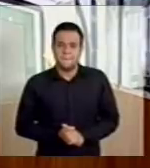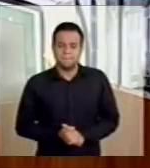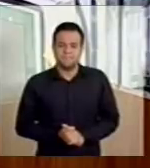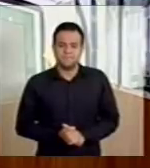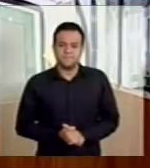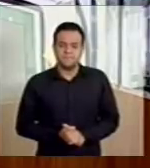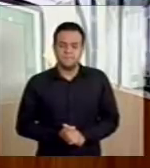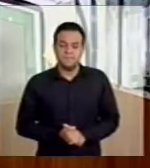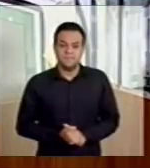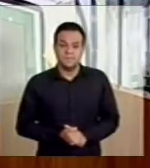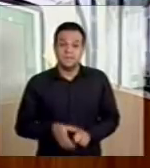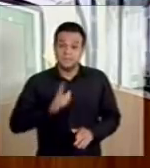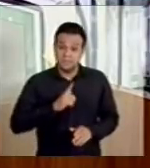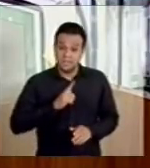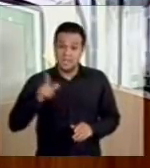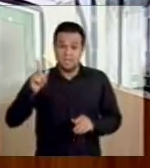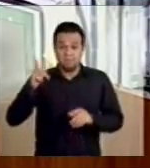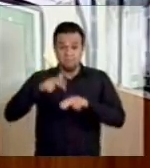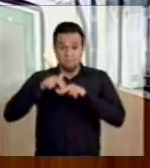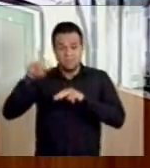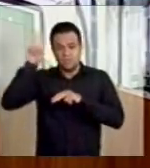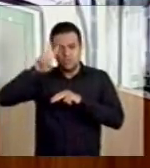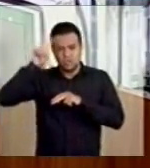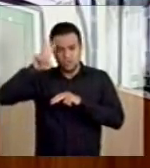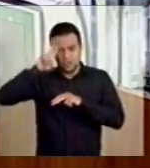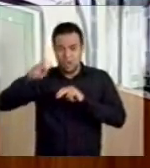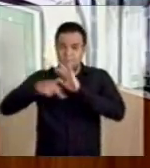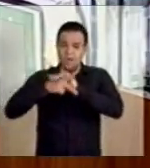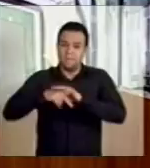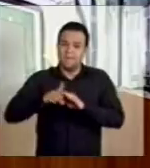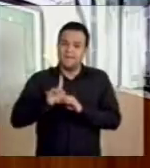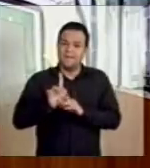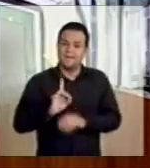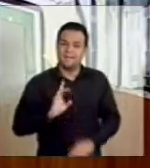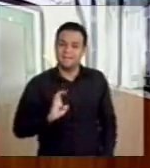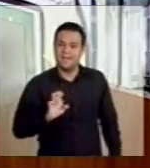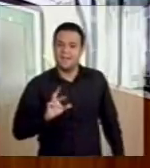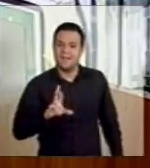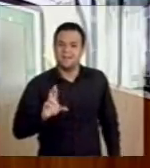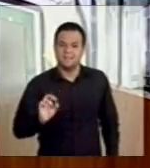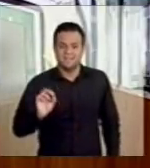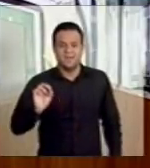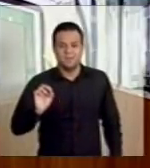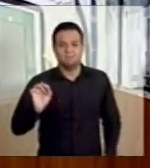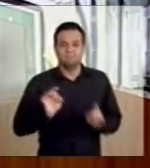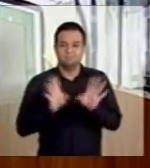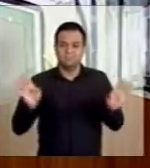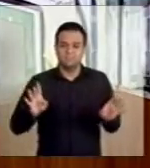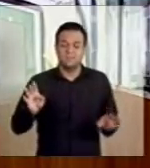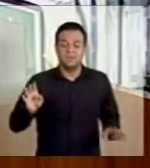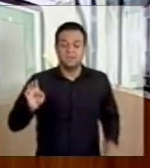cujas raízes mergulham historicamente na própria Declaração de Independência dos Estados Unidos da América, de